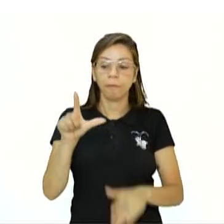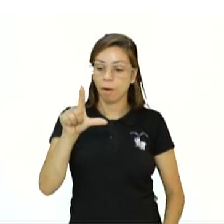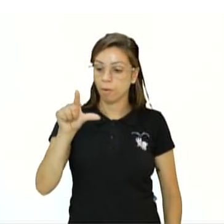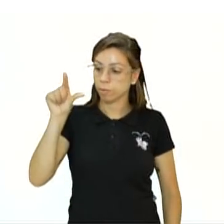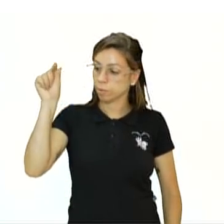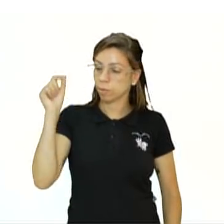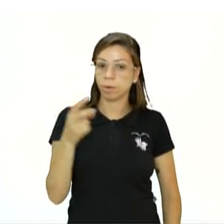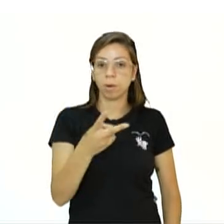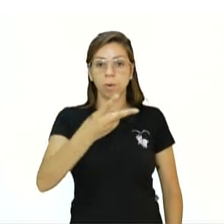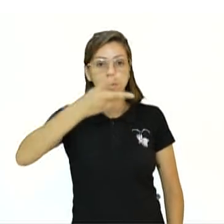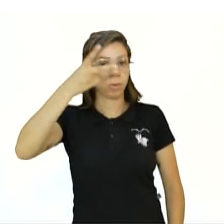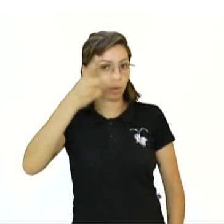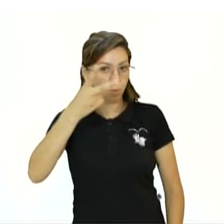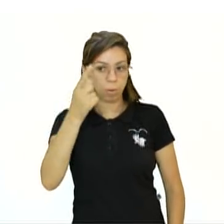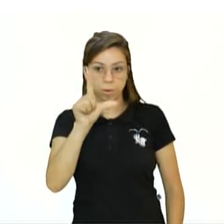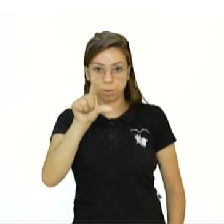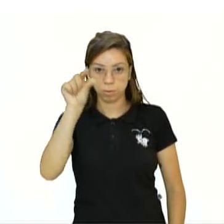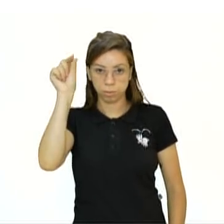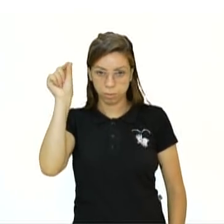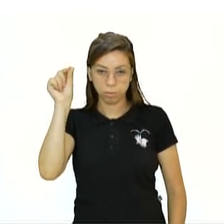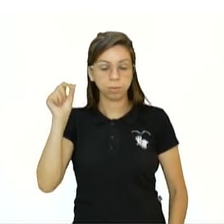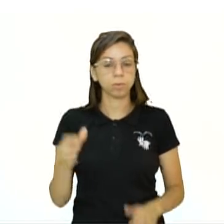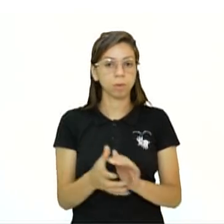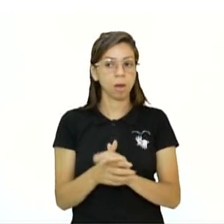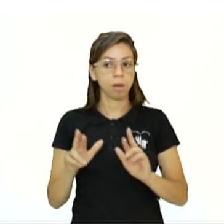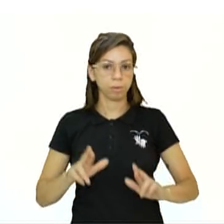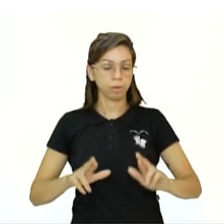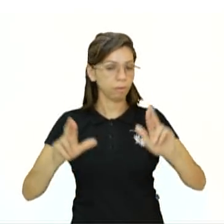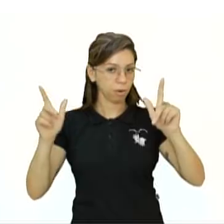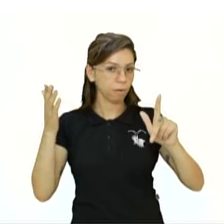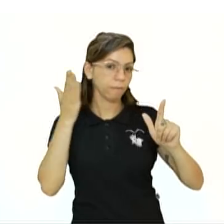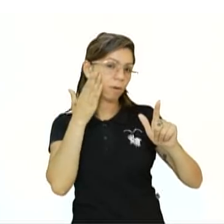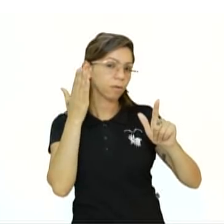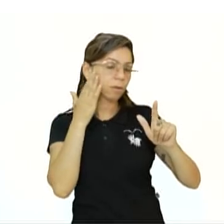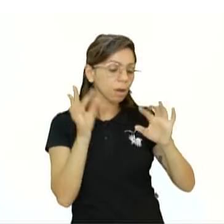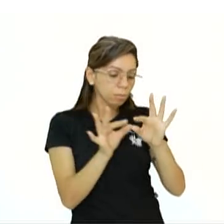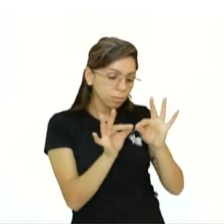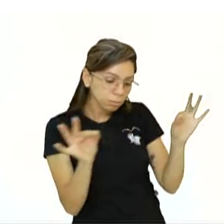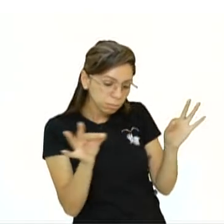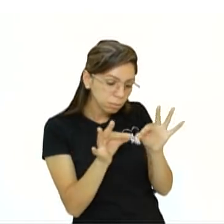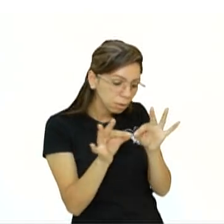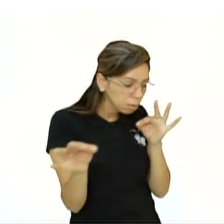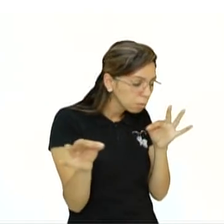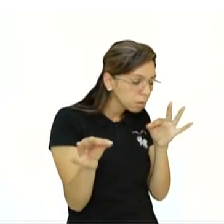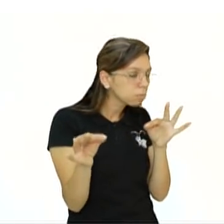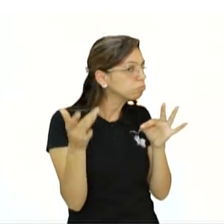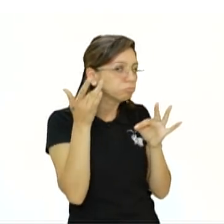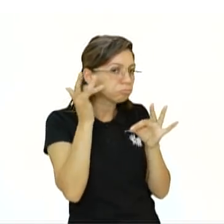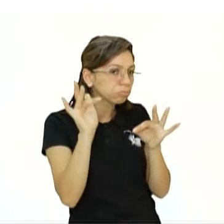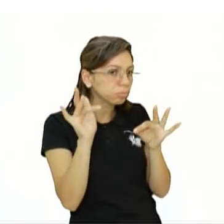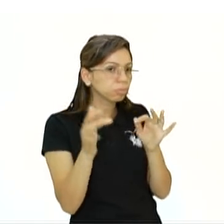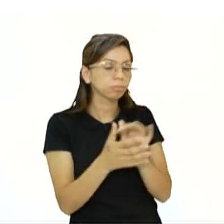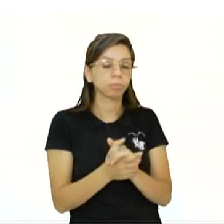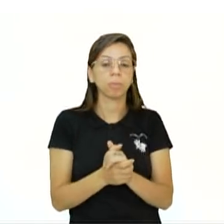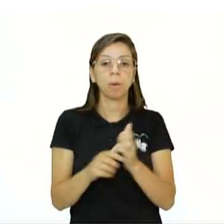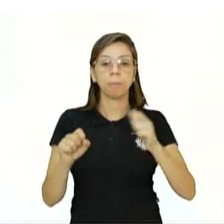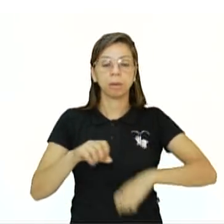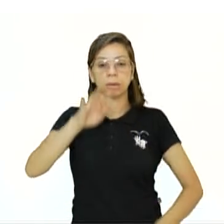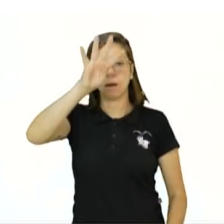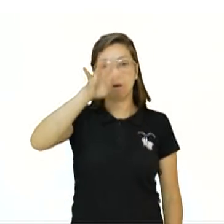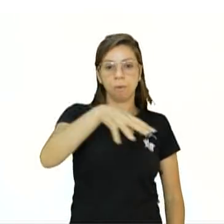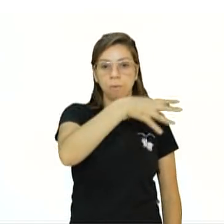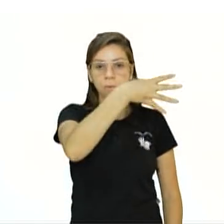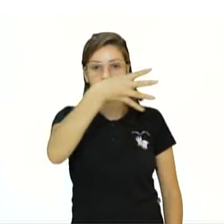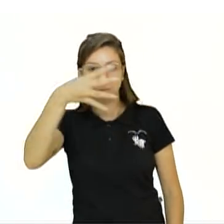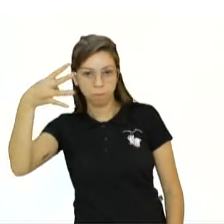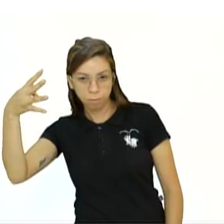dois sólidos, pelo menos dois diferentes. Você sabe a medida deles? Não sabe? Então, construa uma